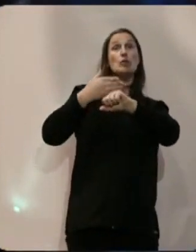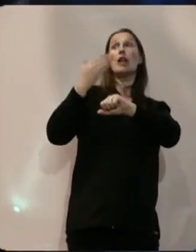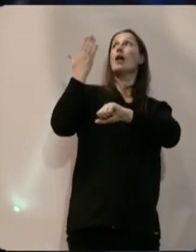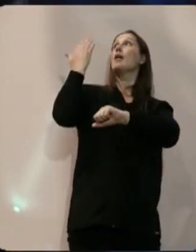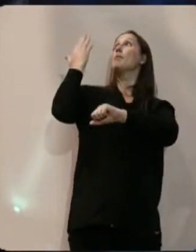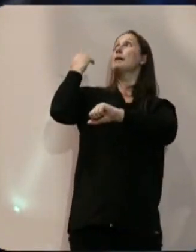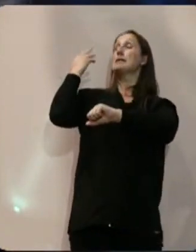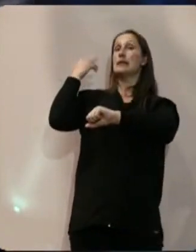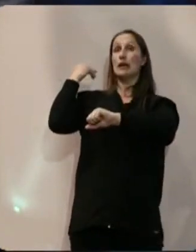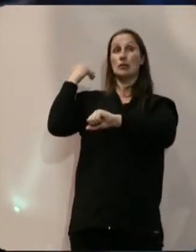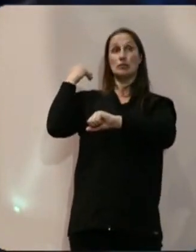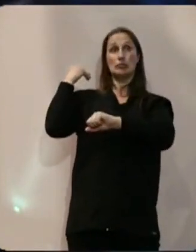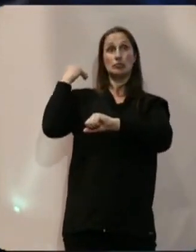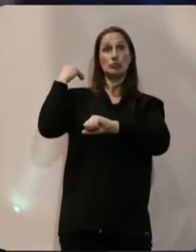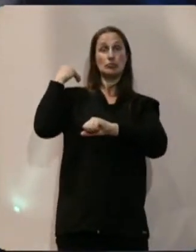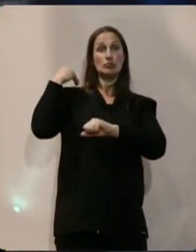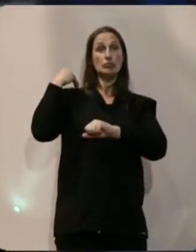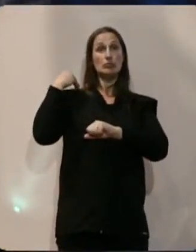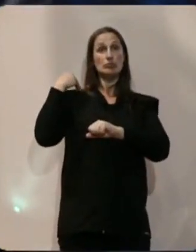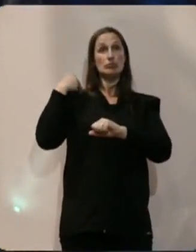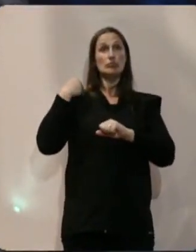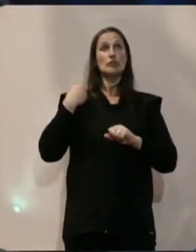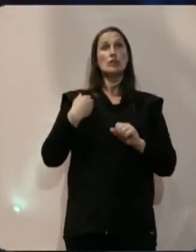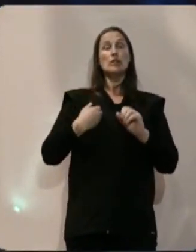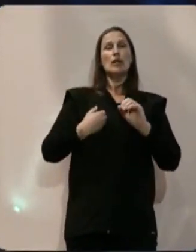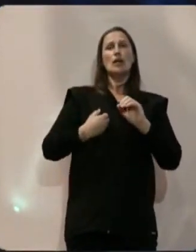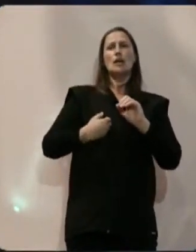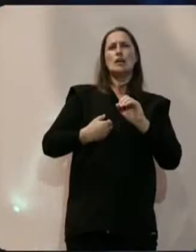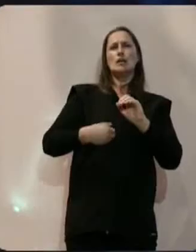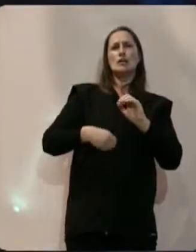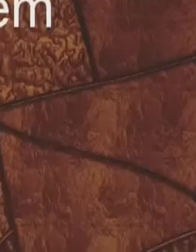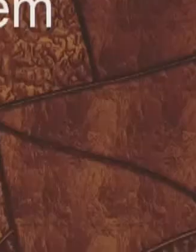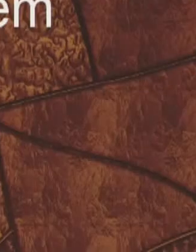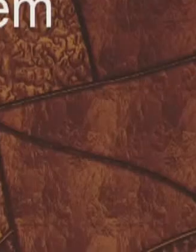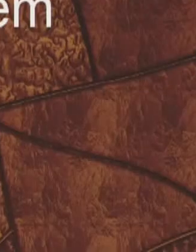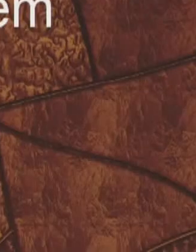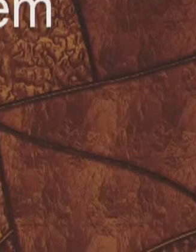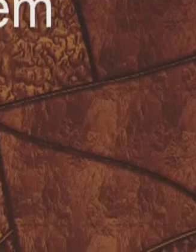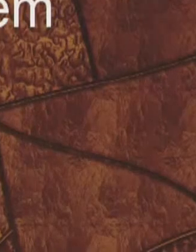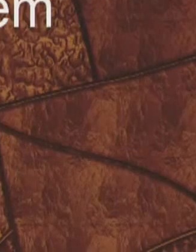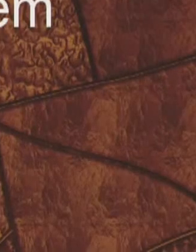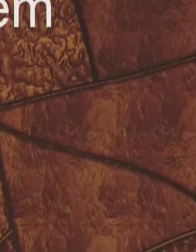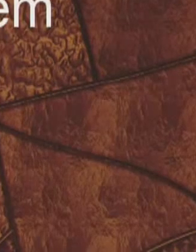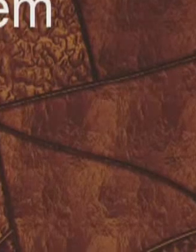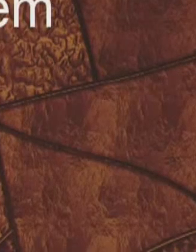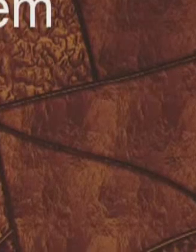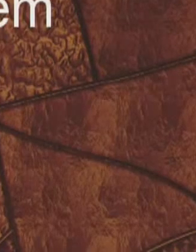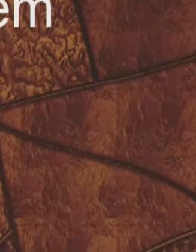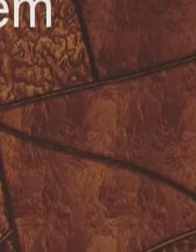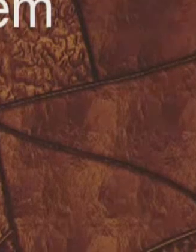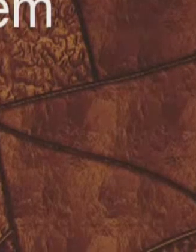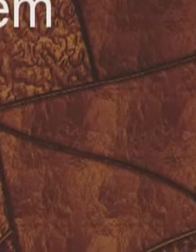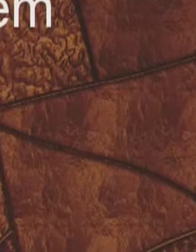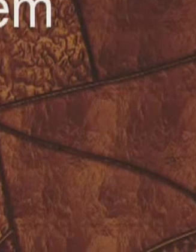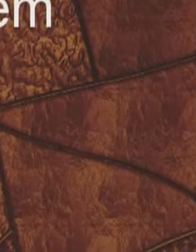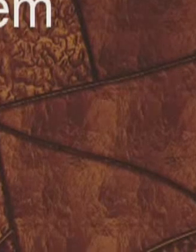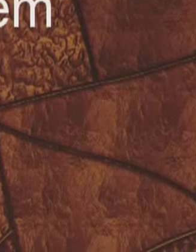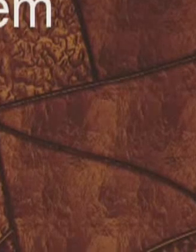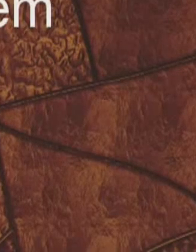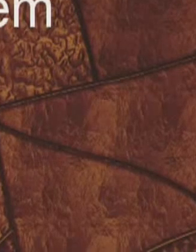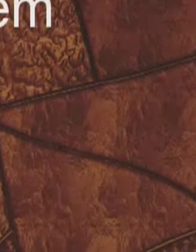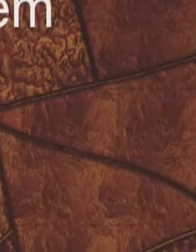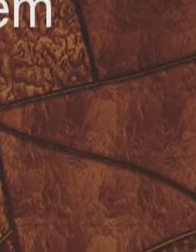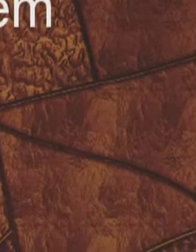1 Timóteo, capítulo 2, versículo 8, onde diz assim: quero que em todos os lugares os homens